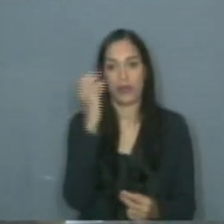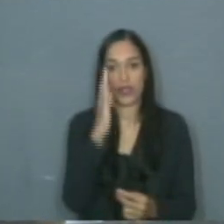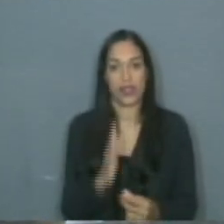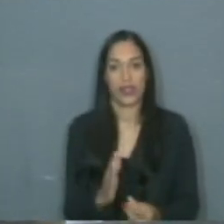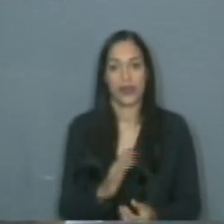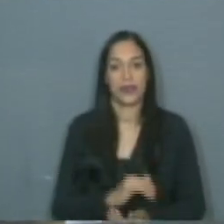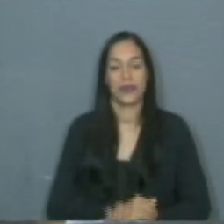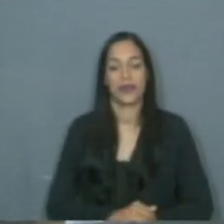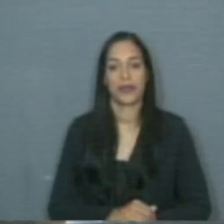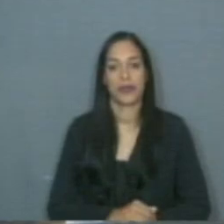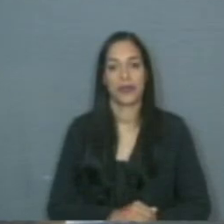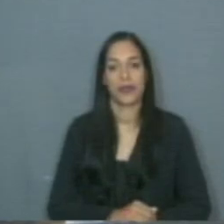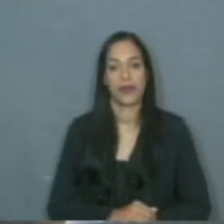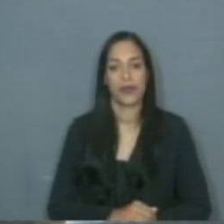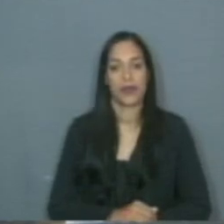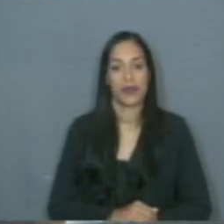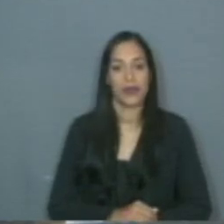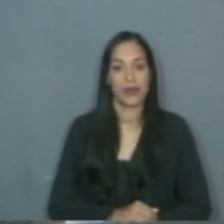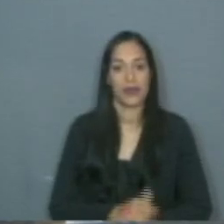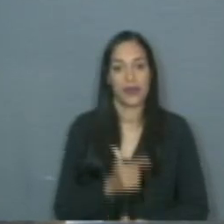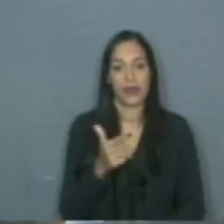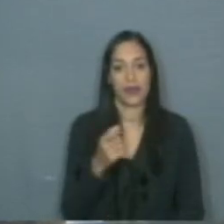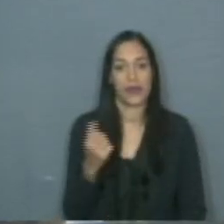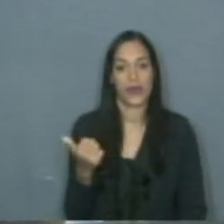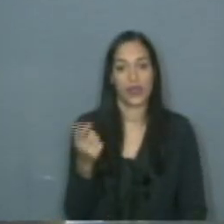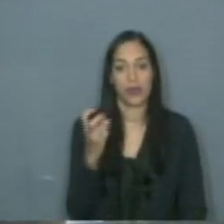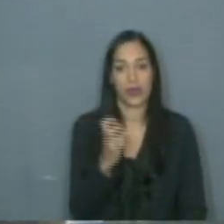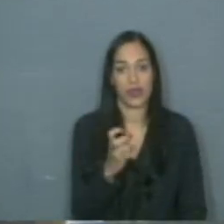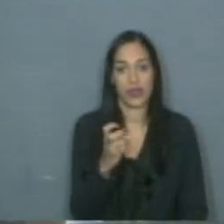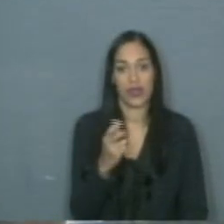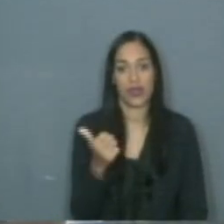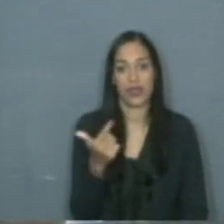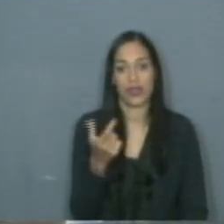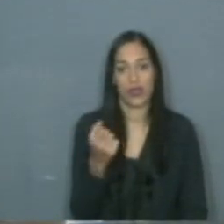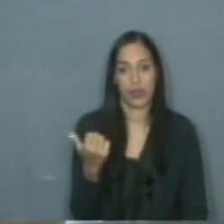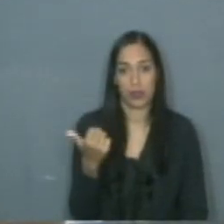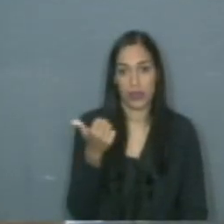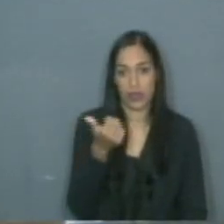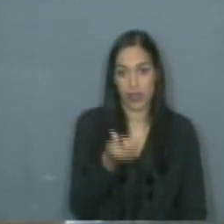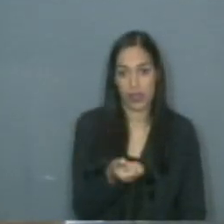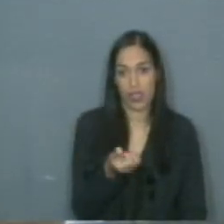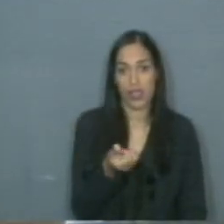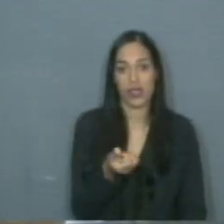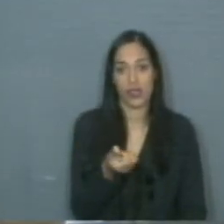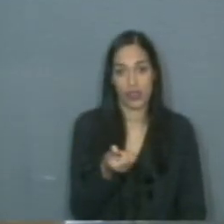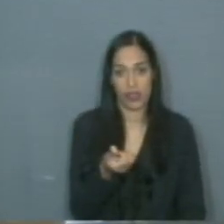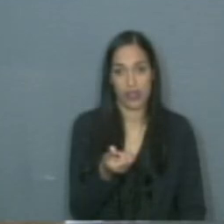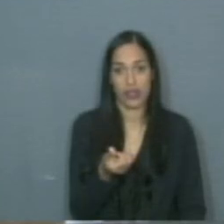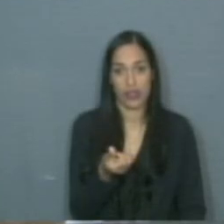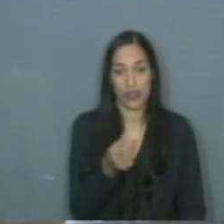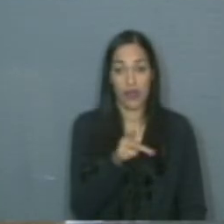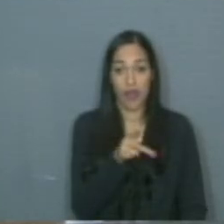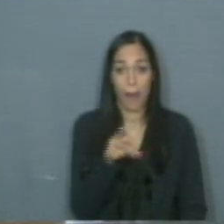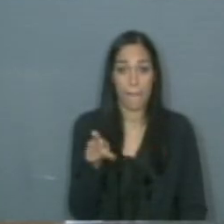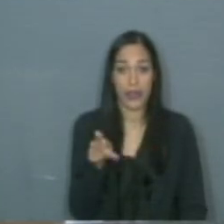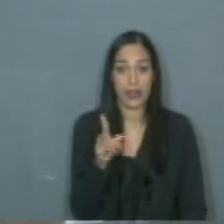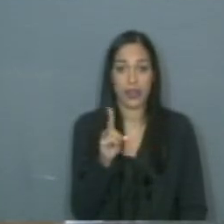à toa que lá em 2015, 2016, a gente teve o impeachment da presidente